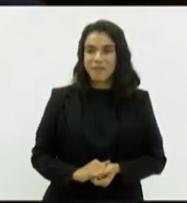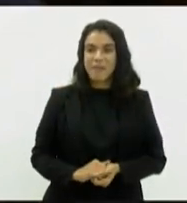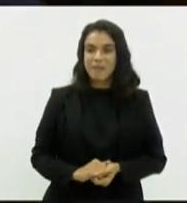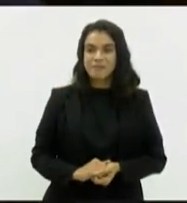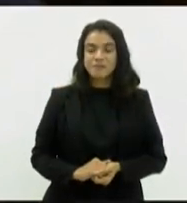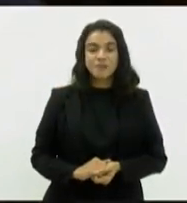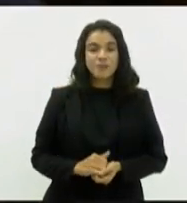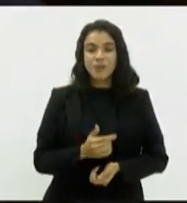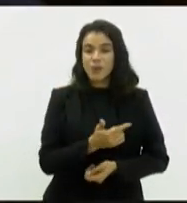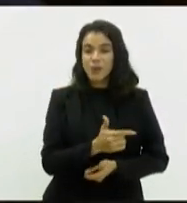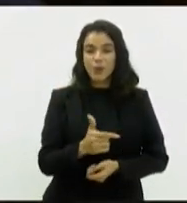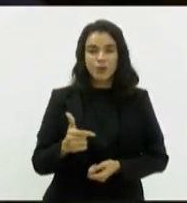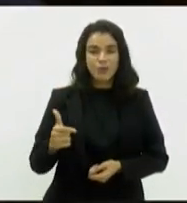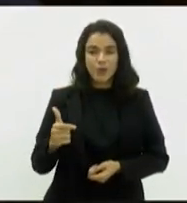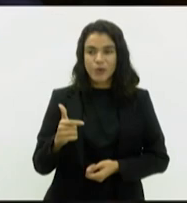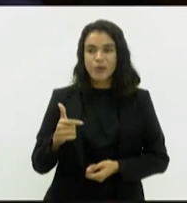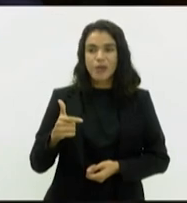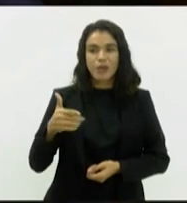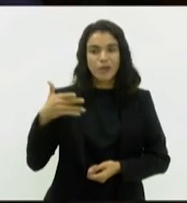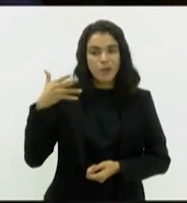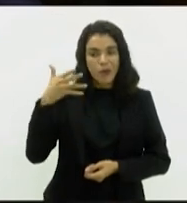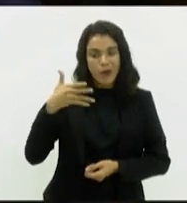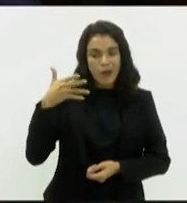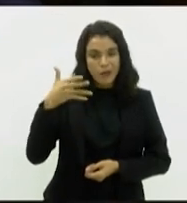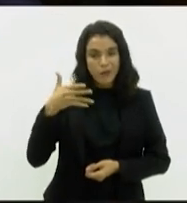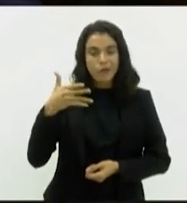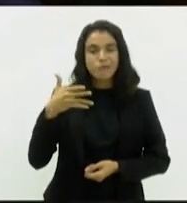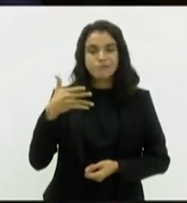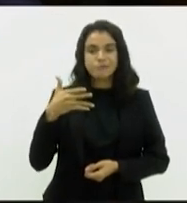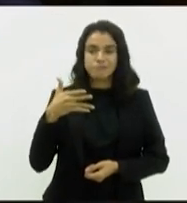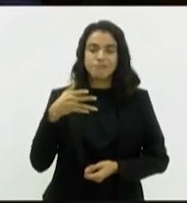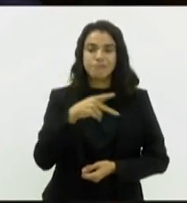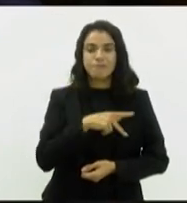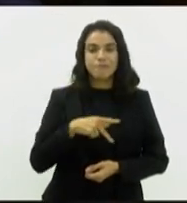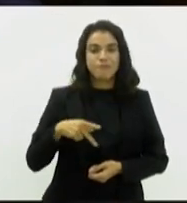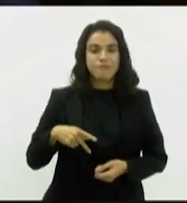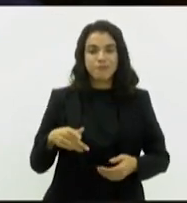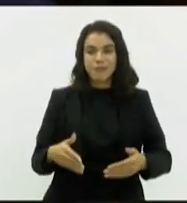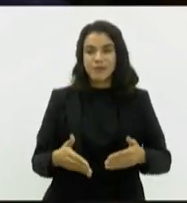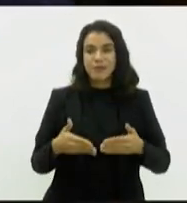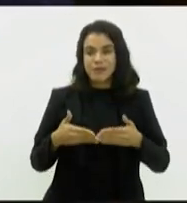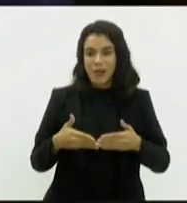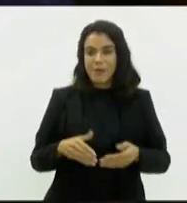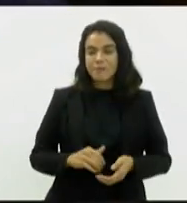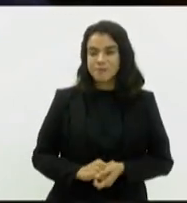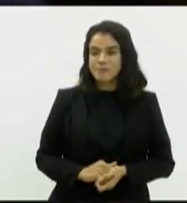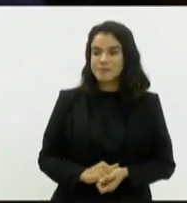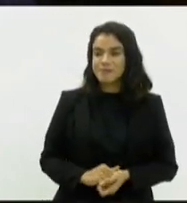Não havendo mais oradores inscritos, a presidência encerra a sessão.